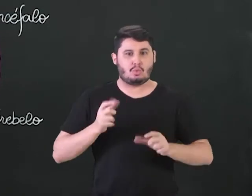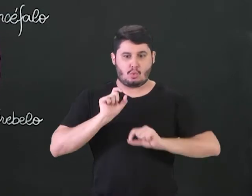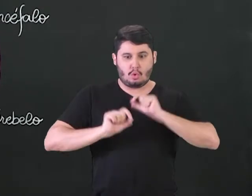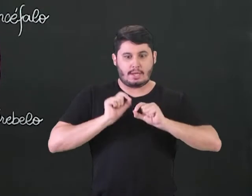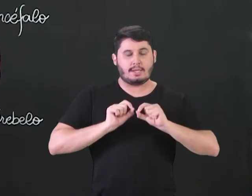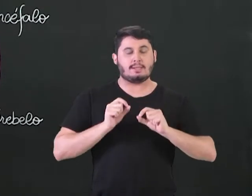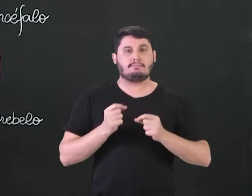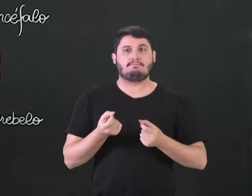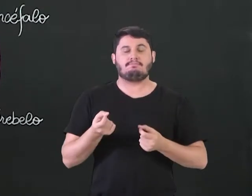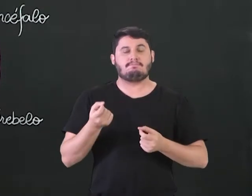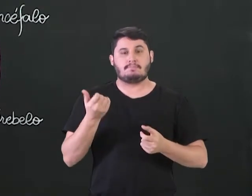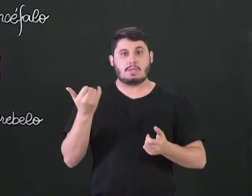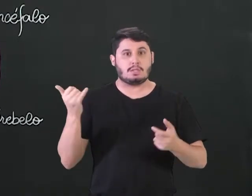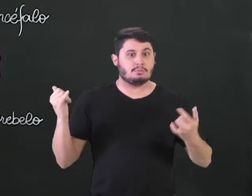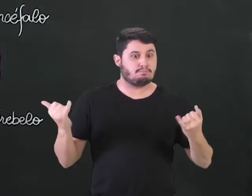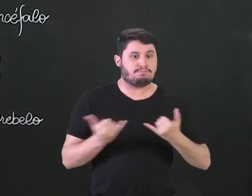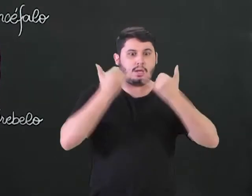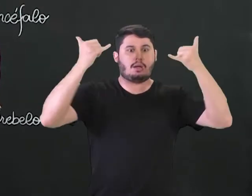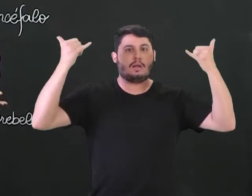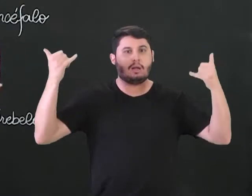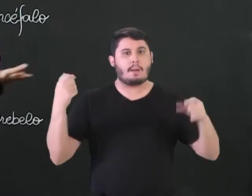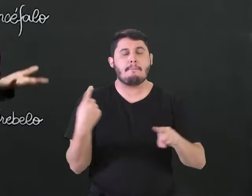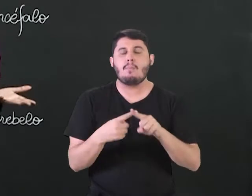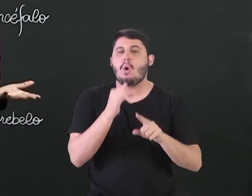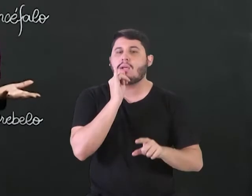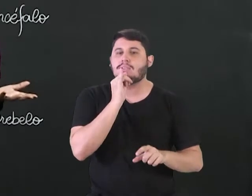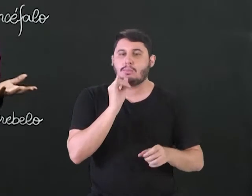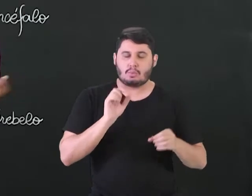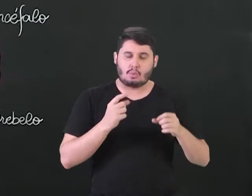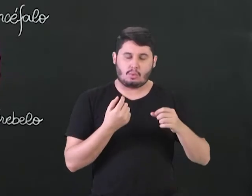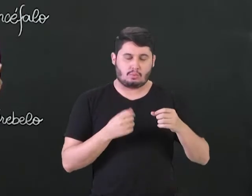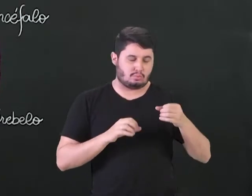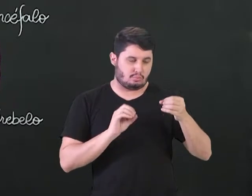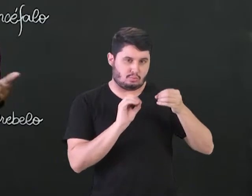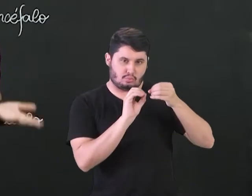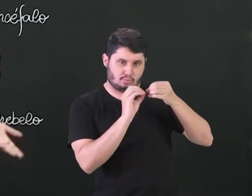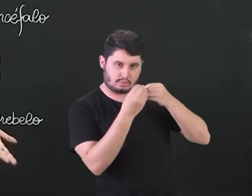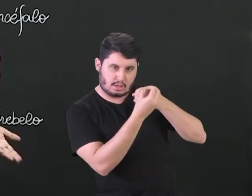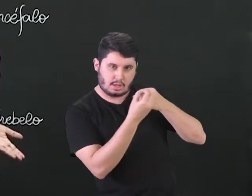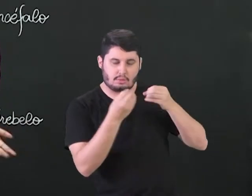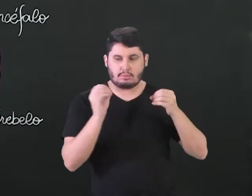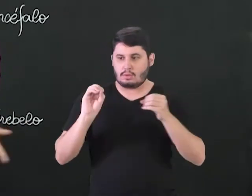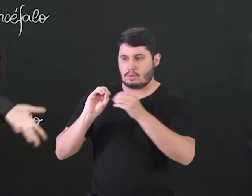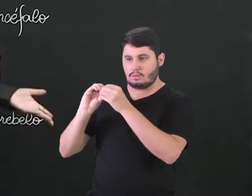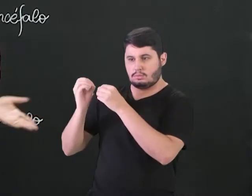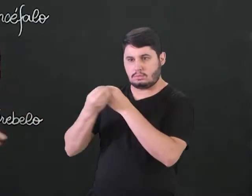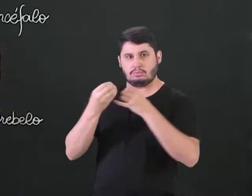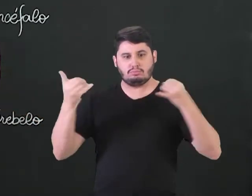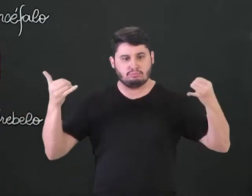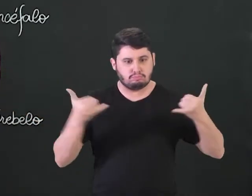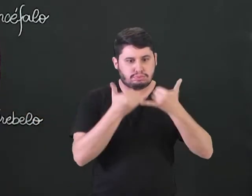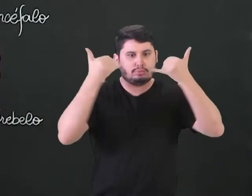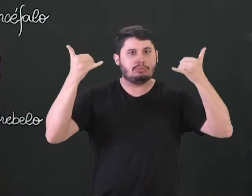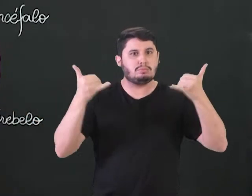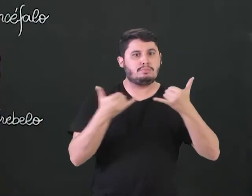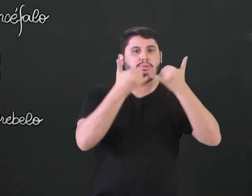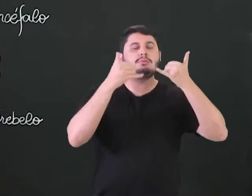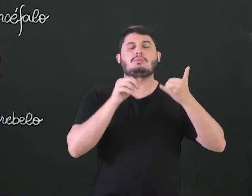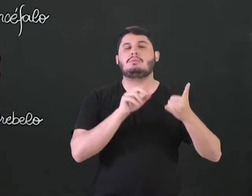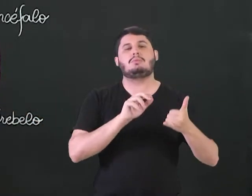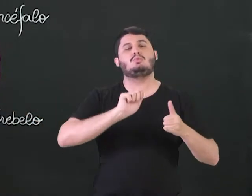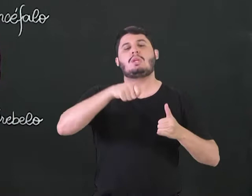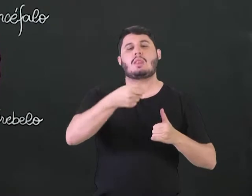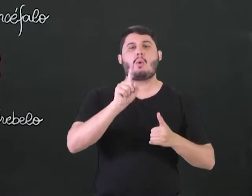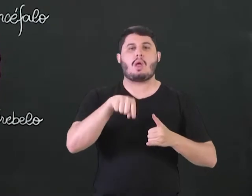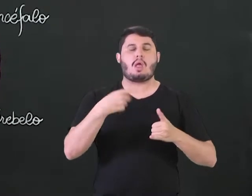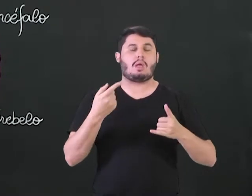A informação que passa de um neurônio para outro, nós chamamos de impulso nervoso. Que informação é essa? É